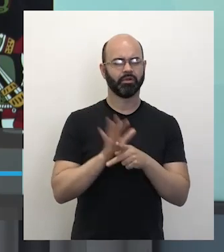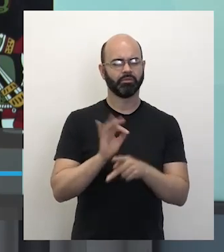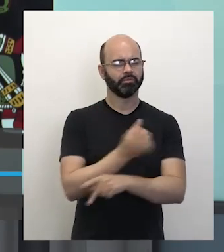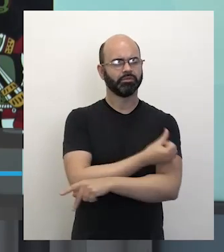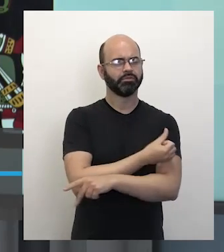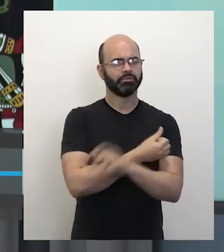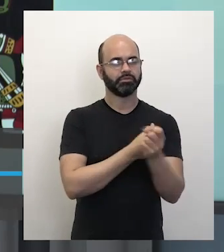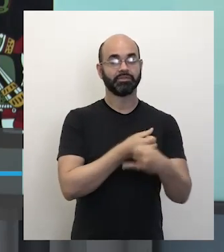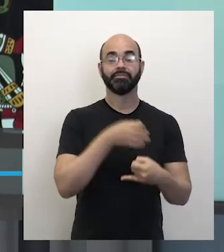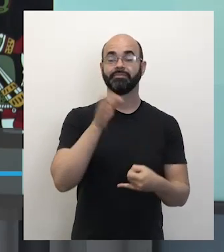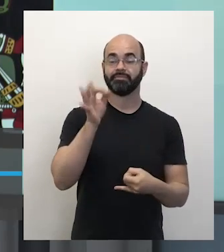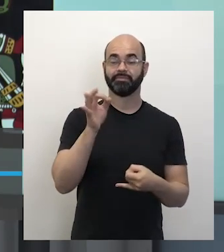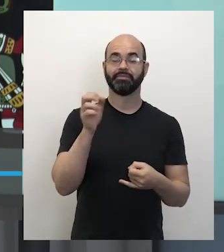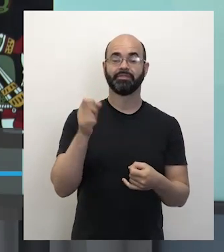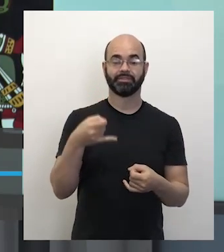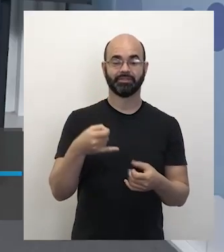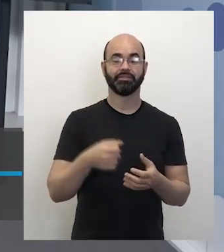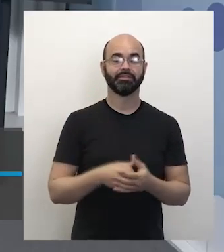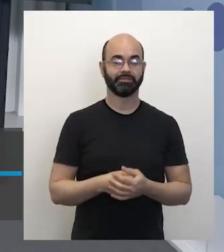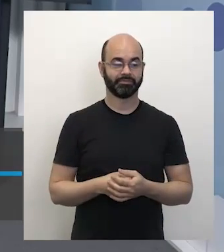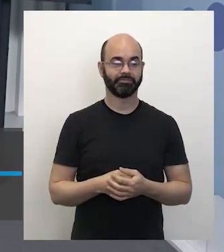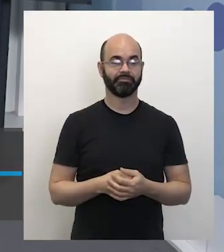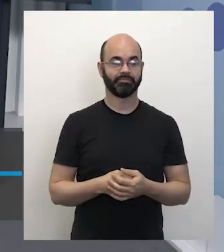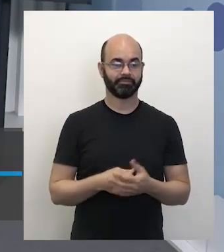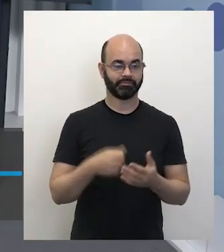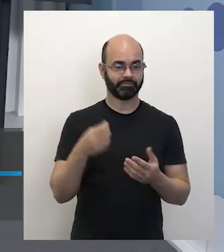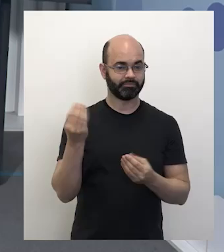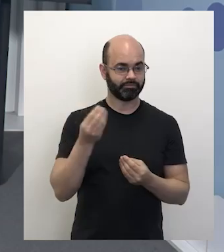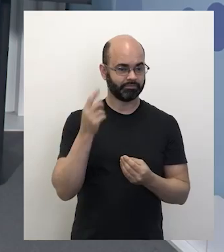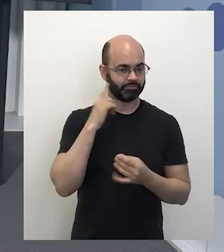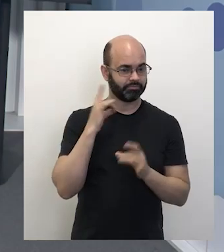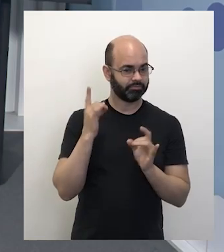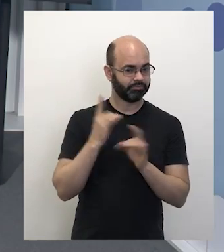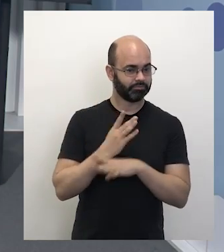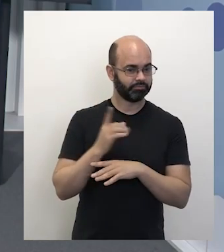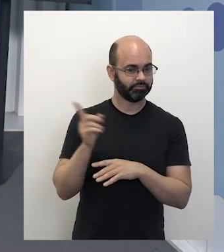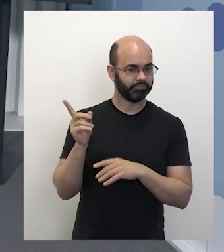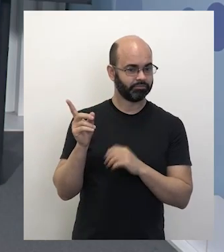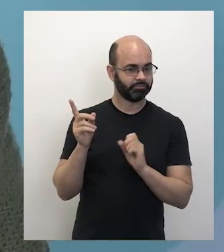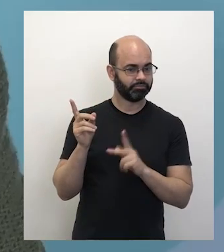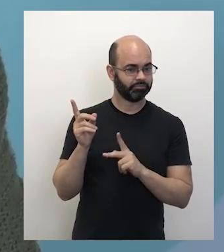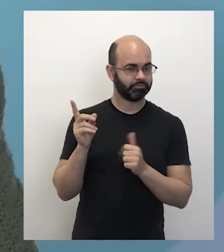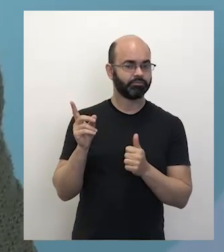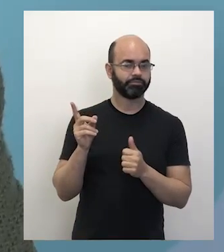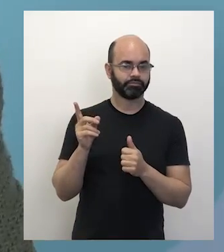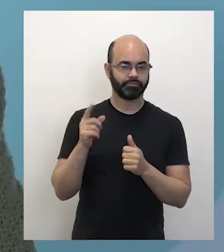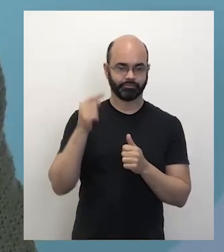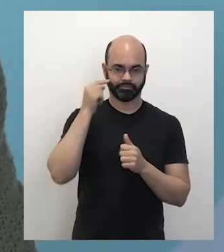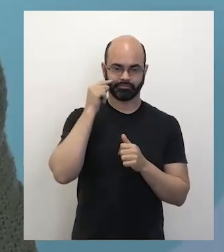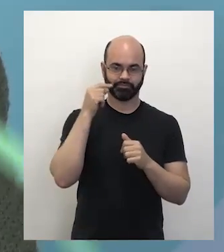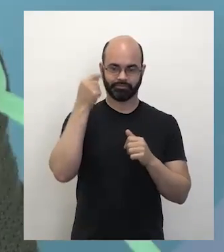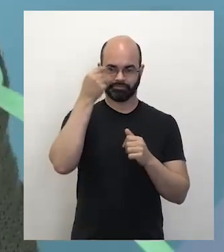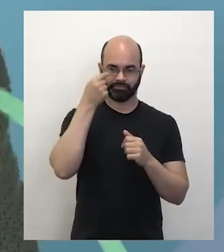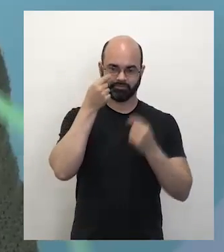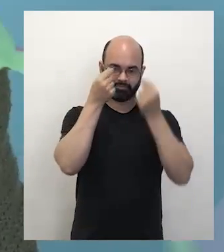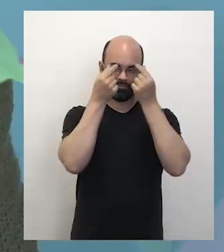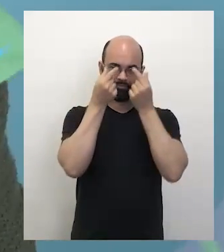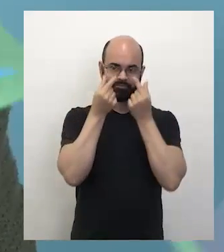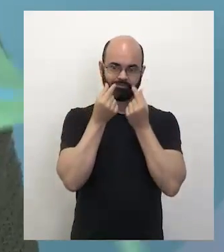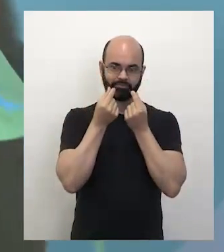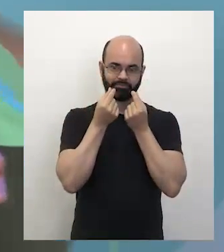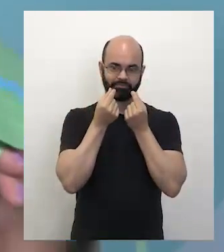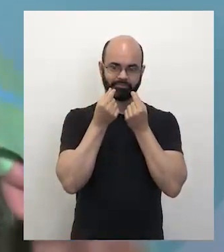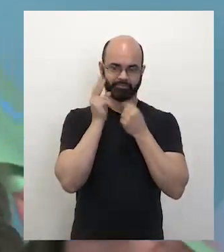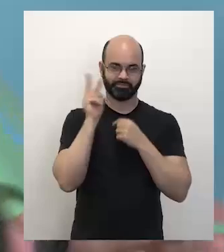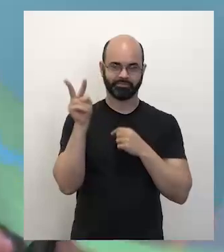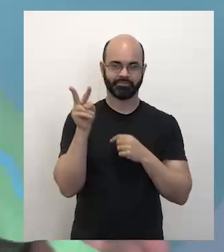quer encerrar, Pro, a sua Aqui, ó, turma. serpente emplumada? Feitinho, ó. Coloquei as amêndoas no lugar do olho.